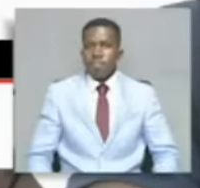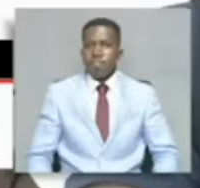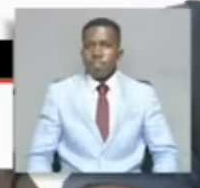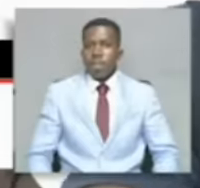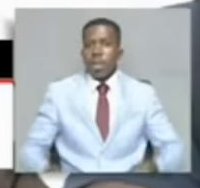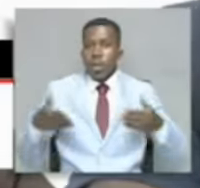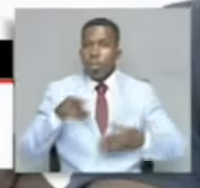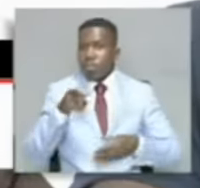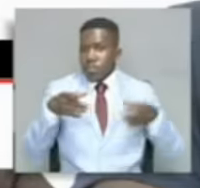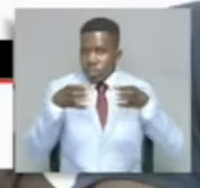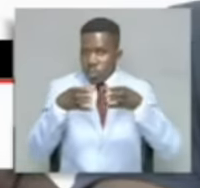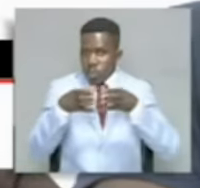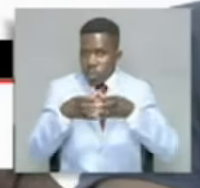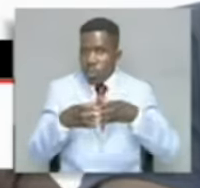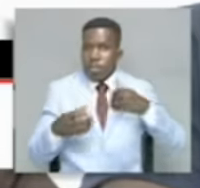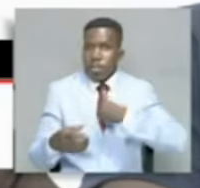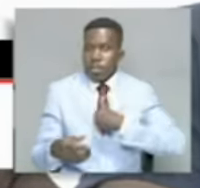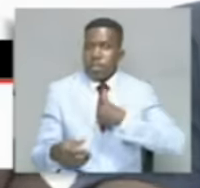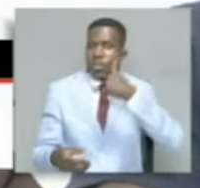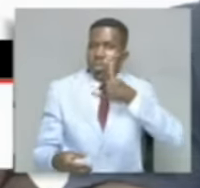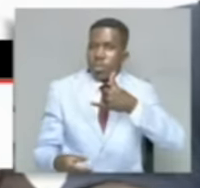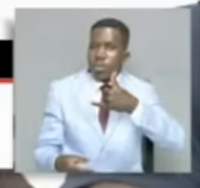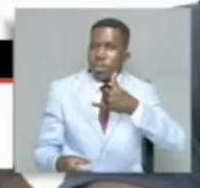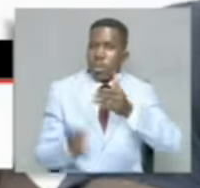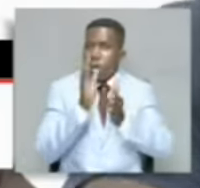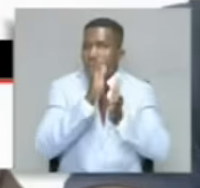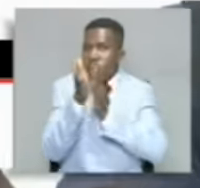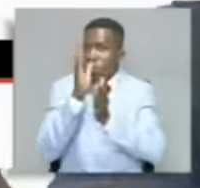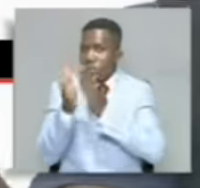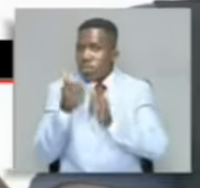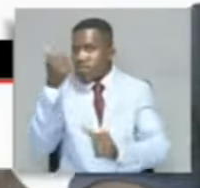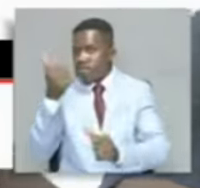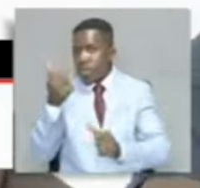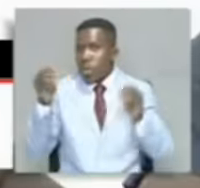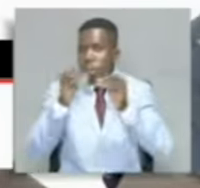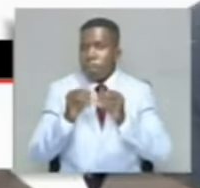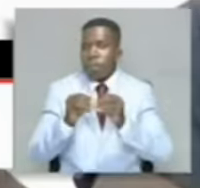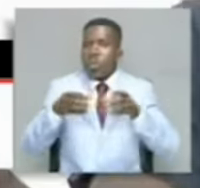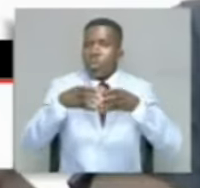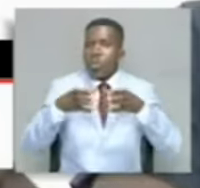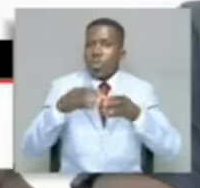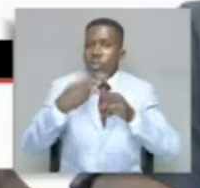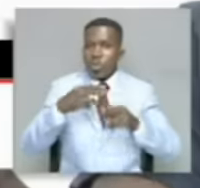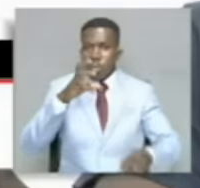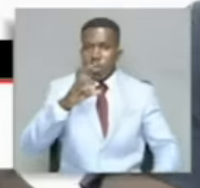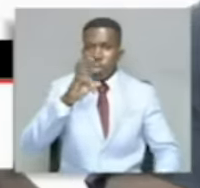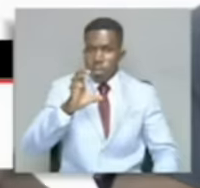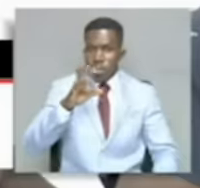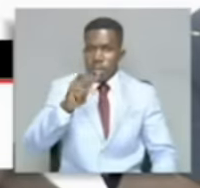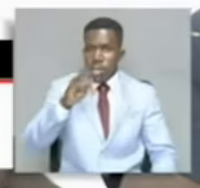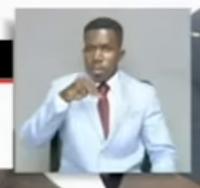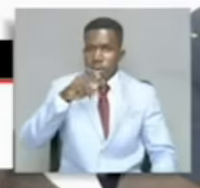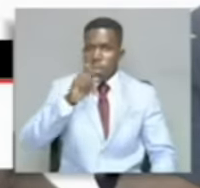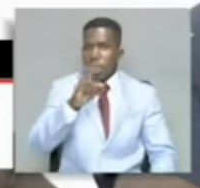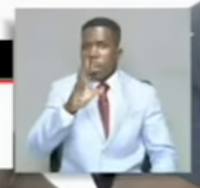Deste grupo estão 2 em fuga, mais conhecidos por Camaro, que é o líder do grupo, e